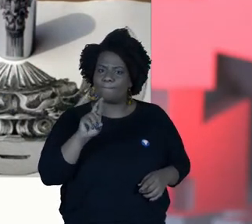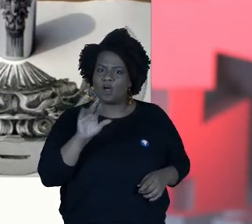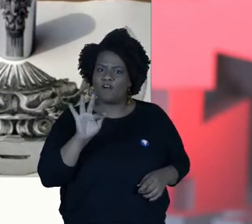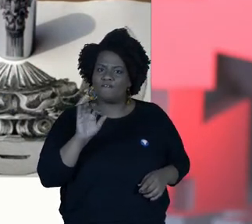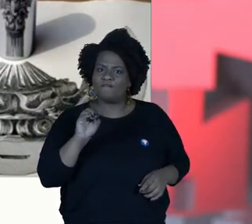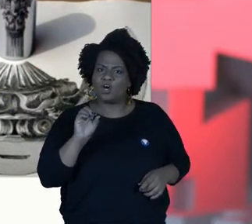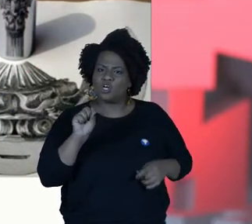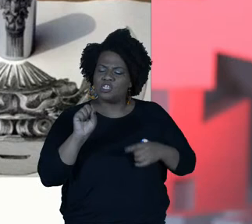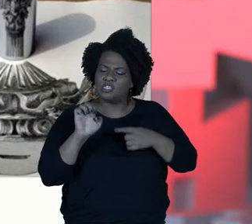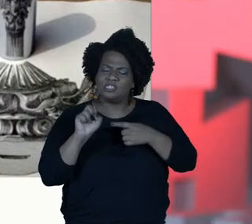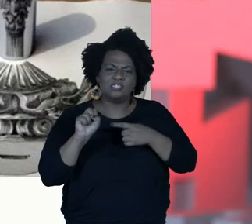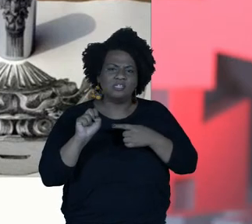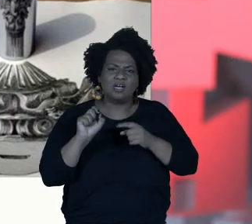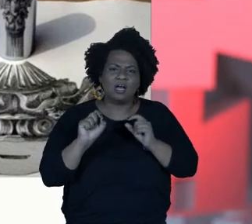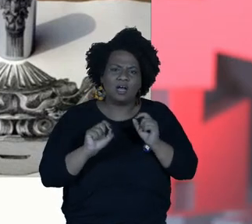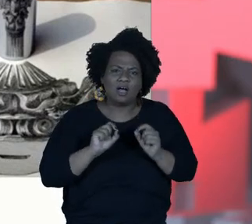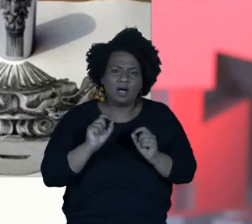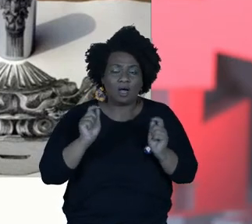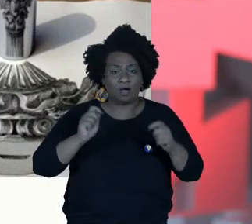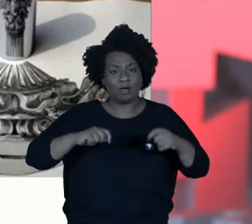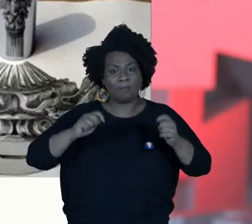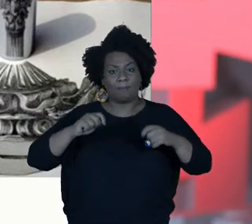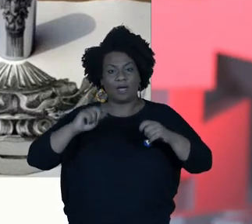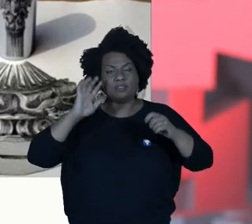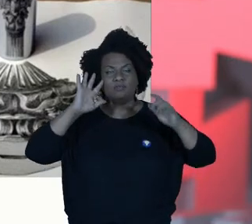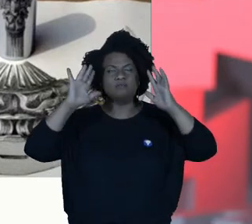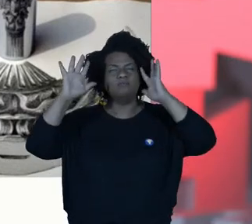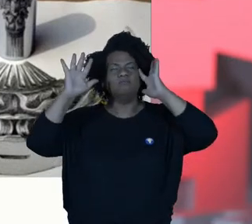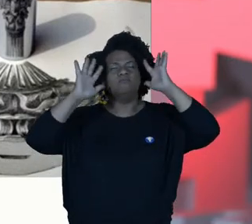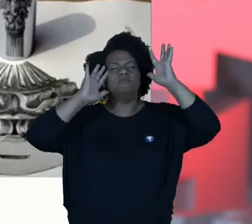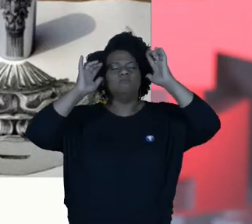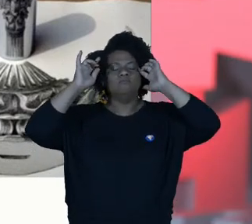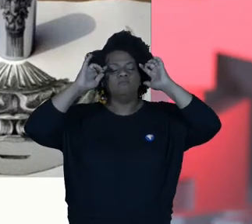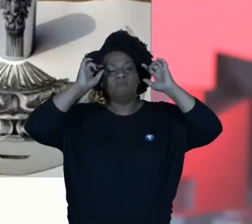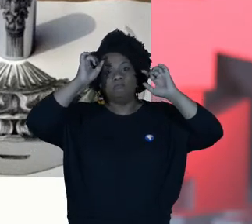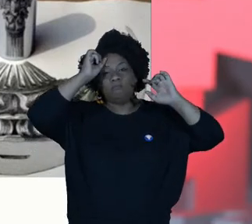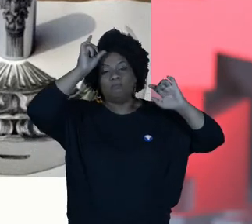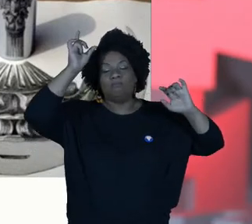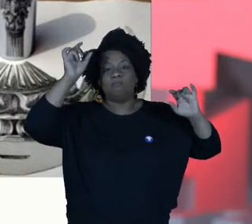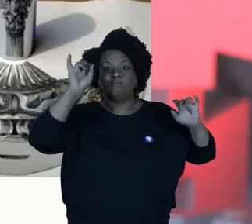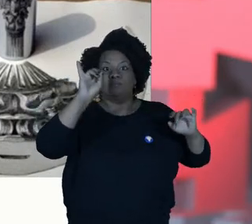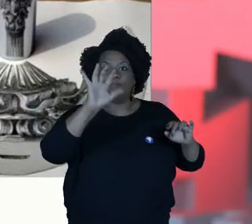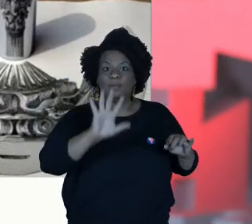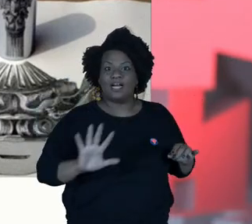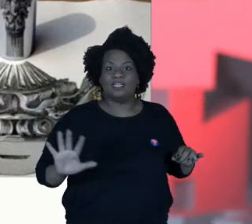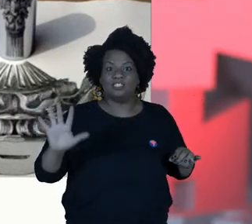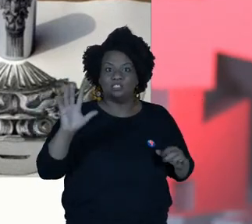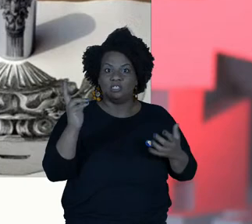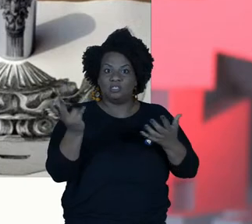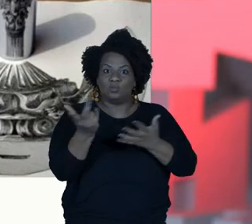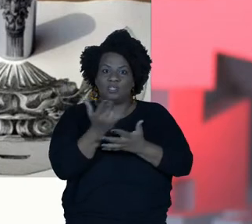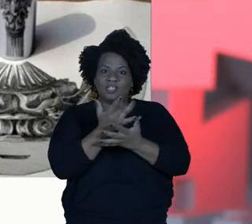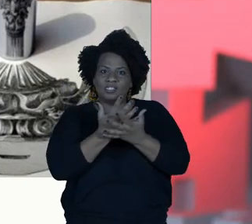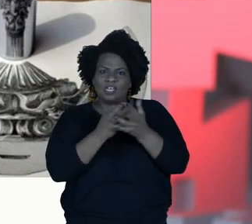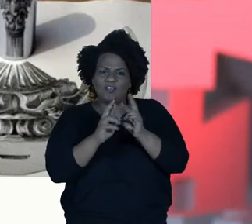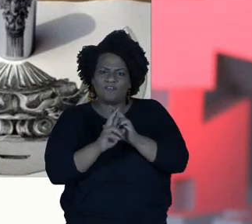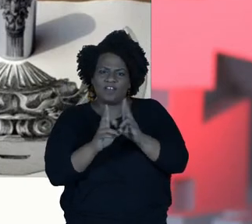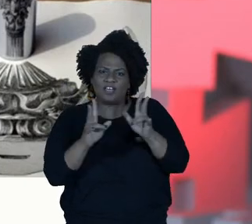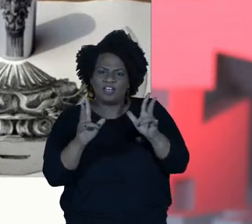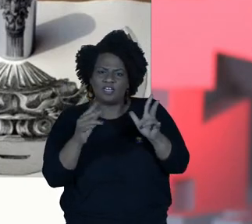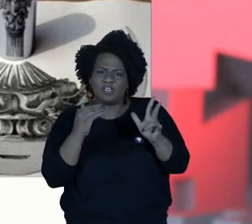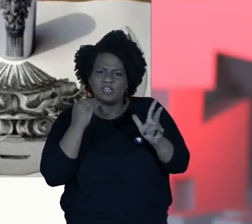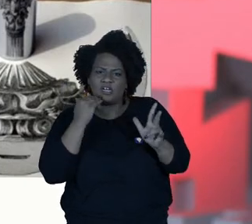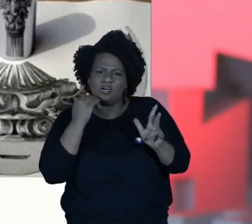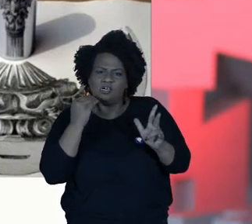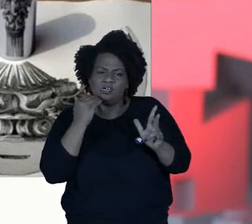a possibilidade de você construir uma imagem refletida a partir de um desenho deformado dessa imagem. Uma